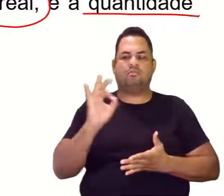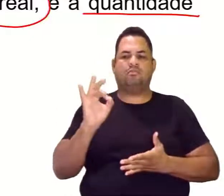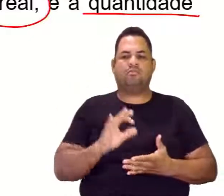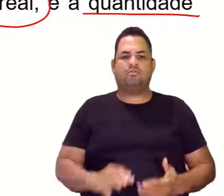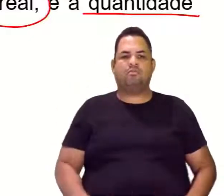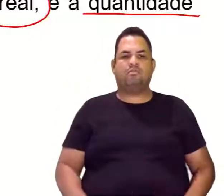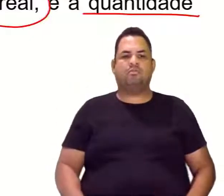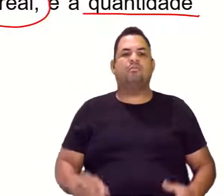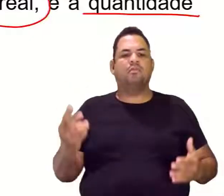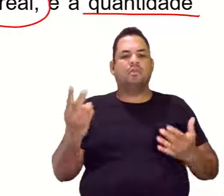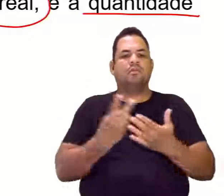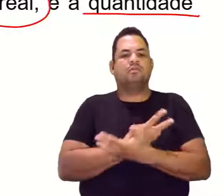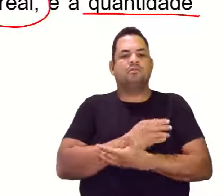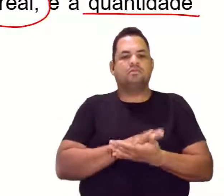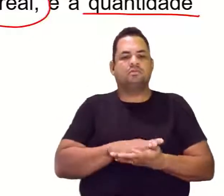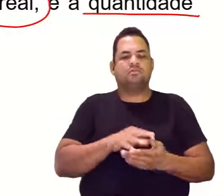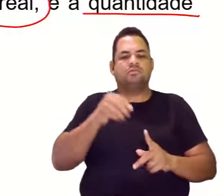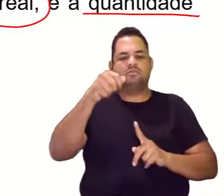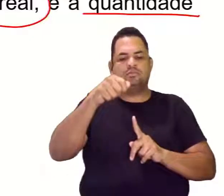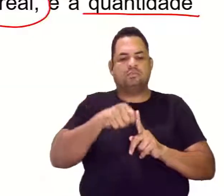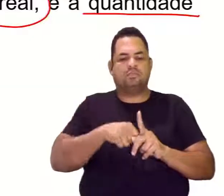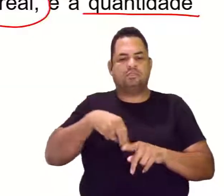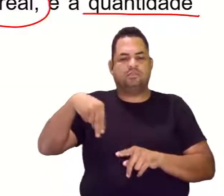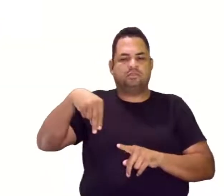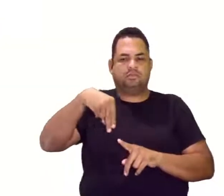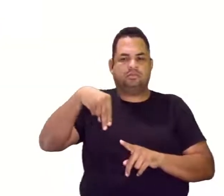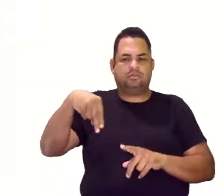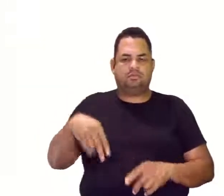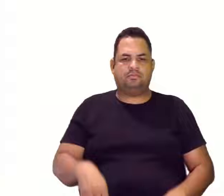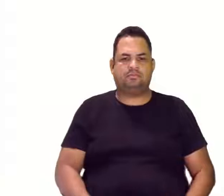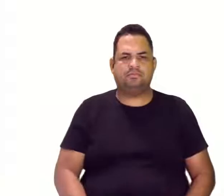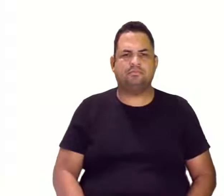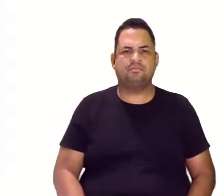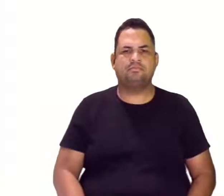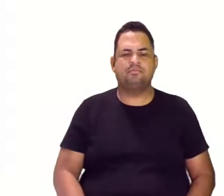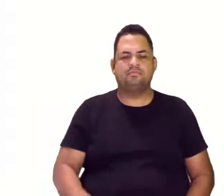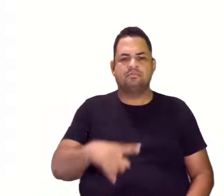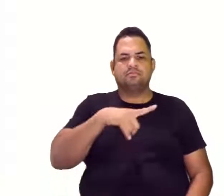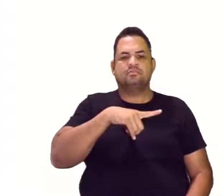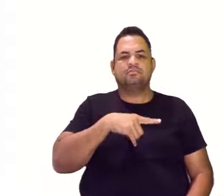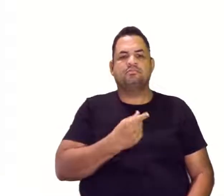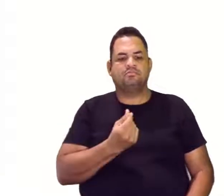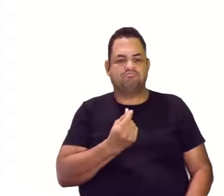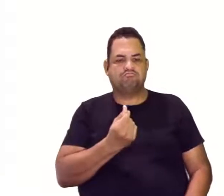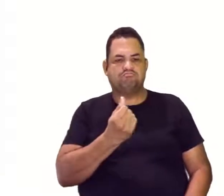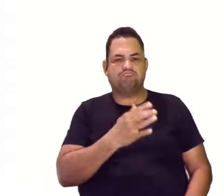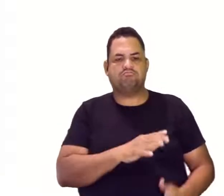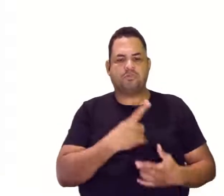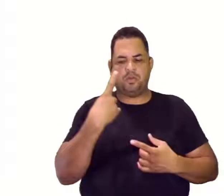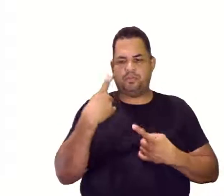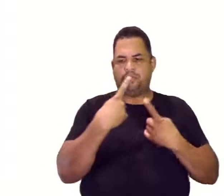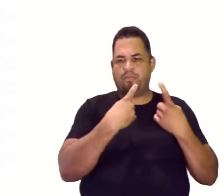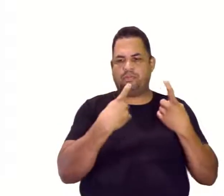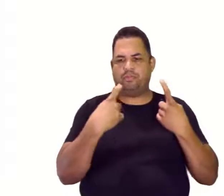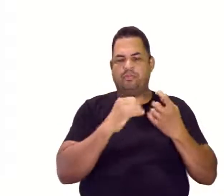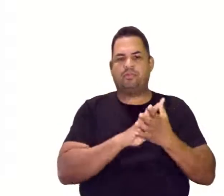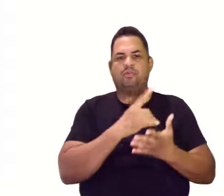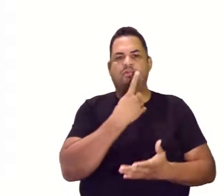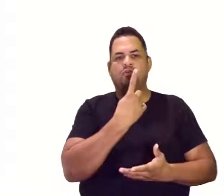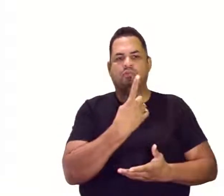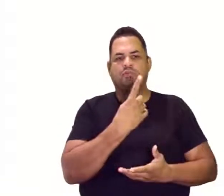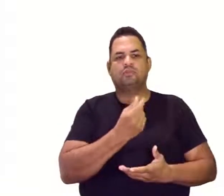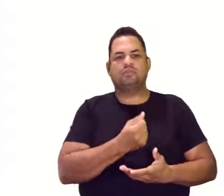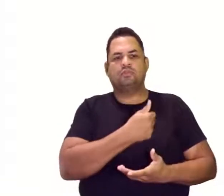percentual, ocorrida no mês de novembro. Muito bem. Então, temos aí o preço do perfume por unidade, né? O perfume 1